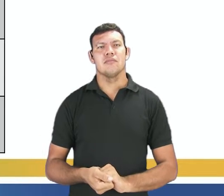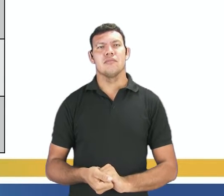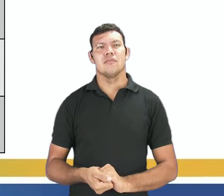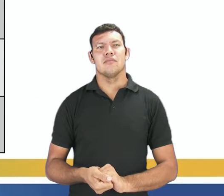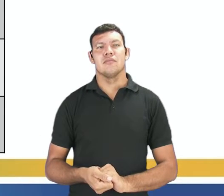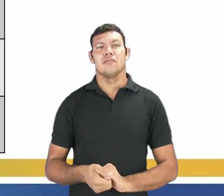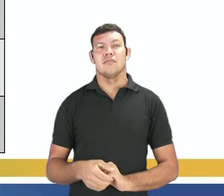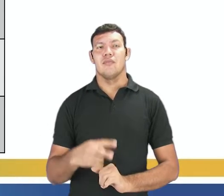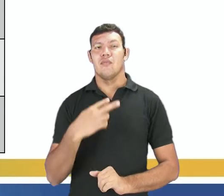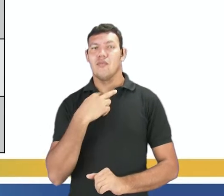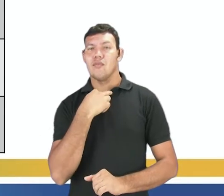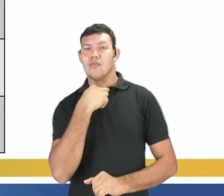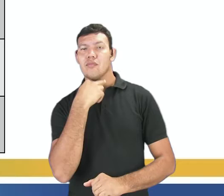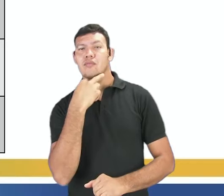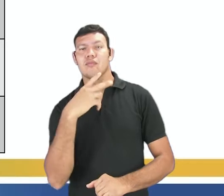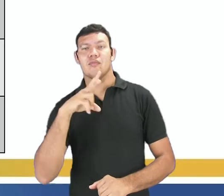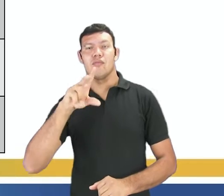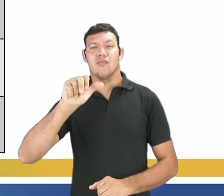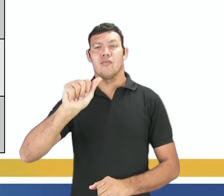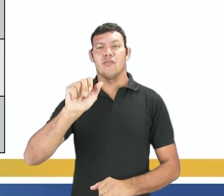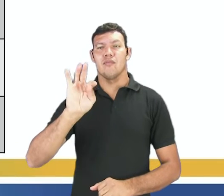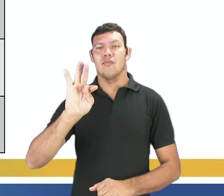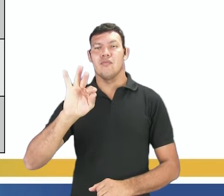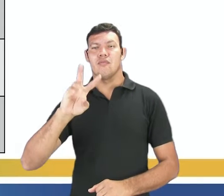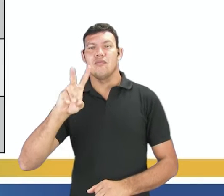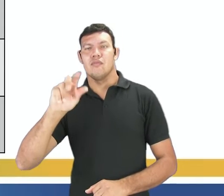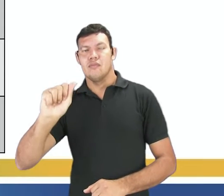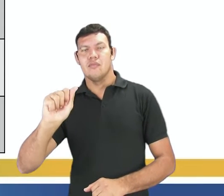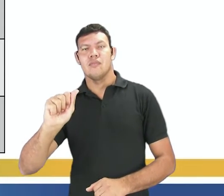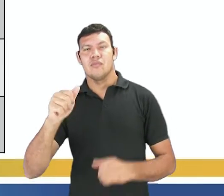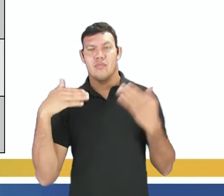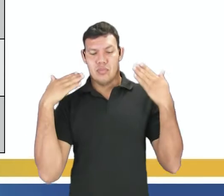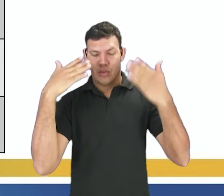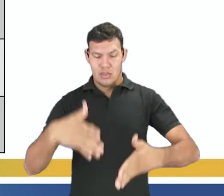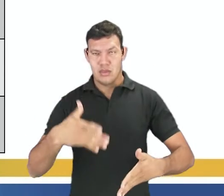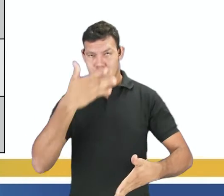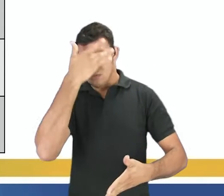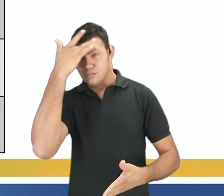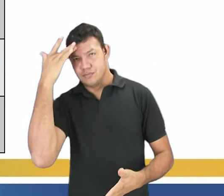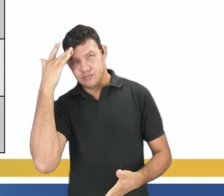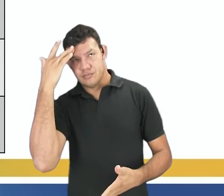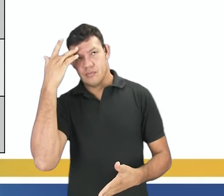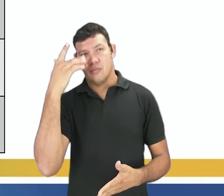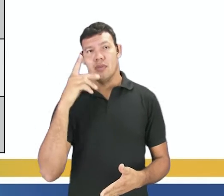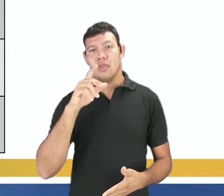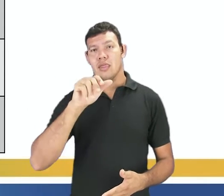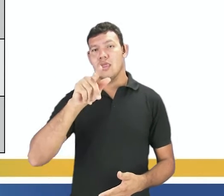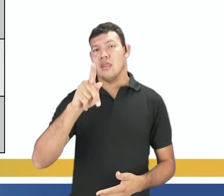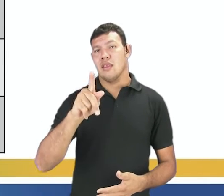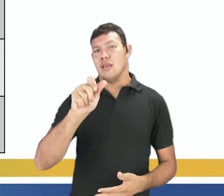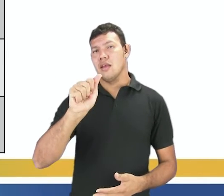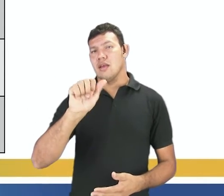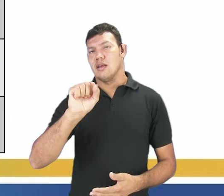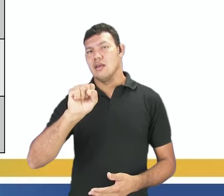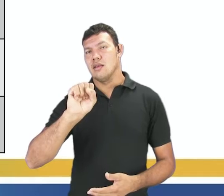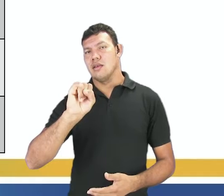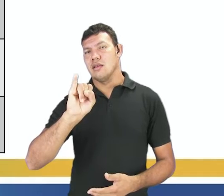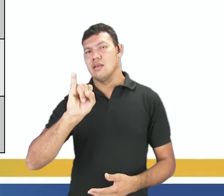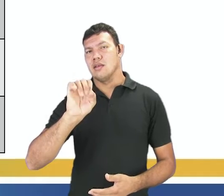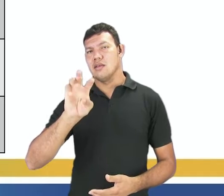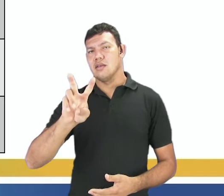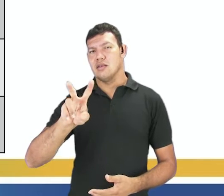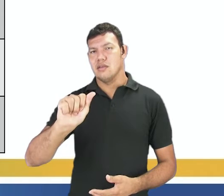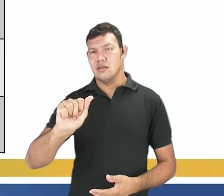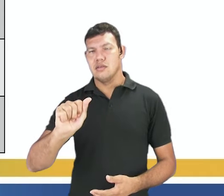no sujeito e voz passiva nós vamos focar na ação ou no objeto. Tudo bem? Indirect speech foi o outro assunto que nós vimos.